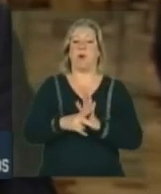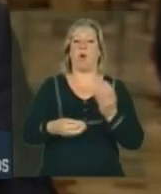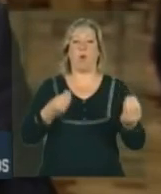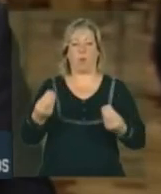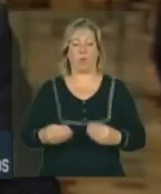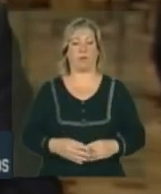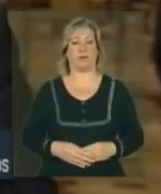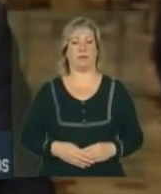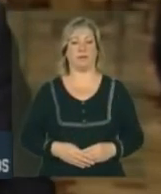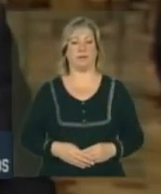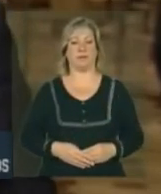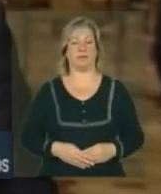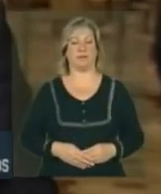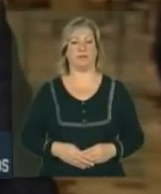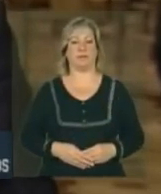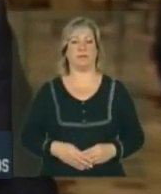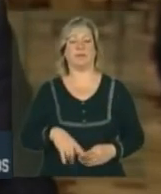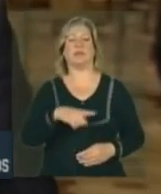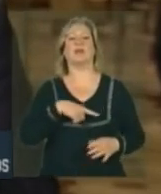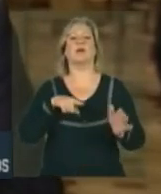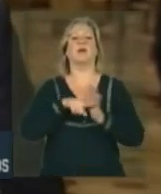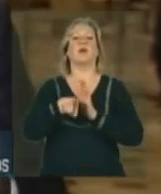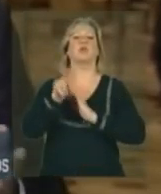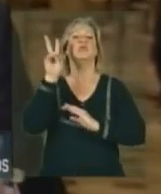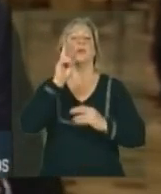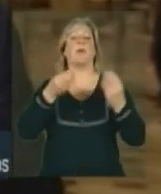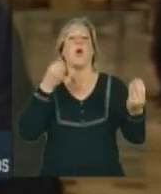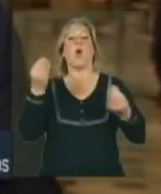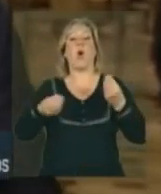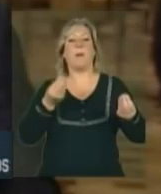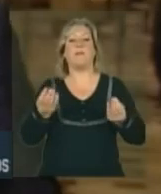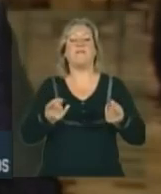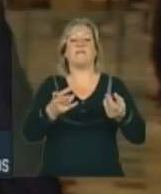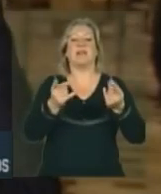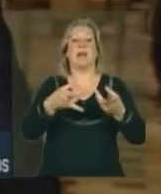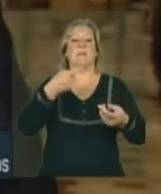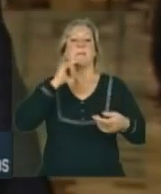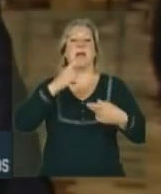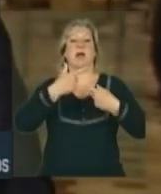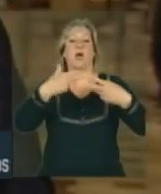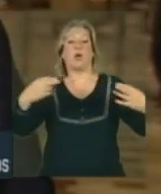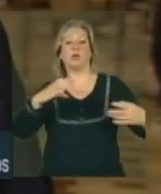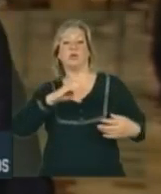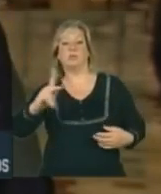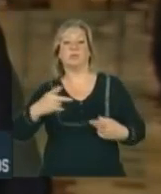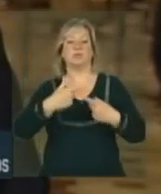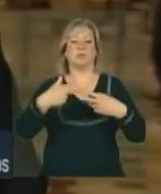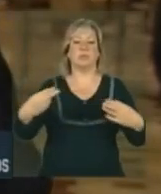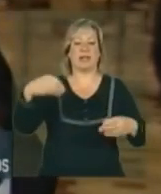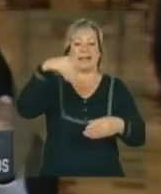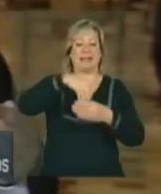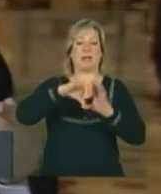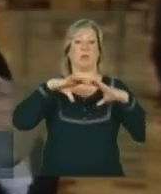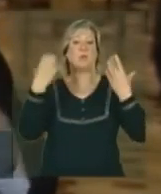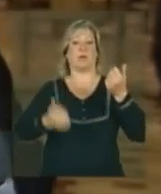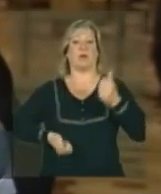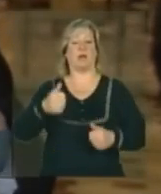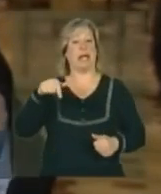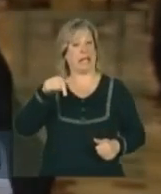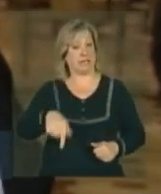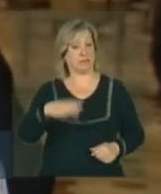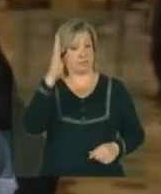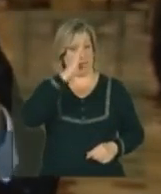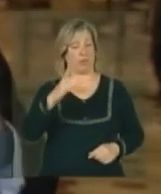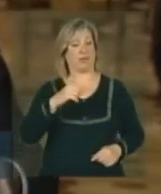Entraria nisso a questão da venda de bebida nos estádios? No Brasil, a proibição de venda de bebida nos estádios está no regulamento